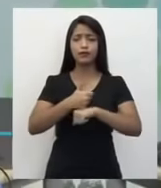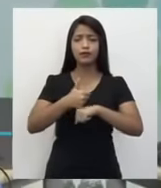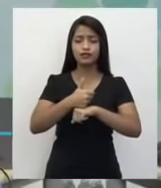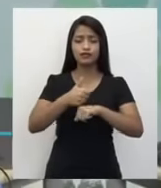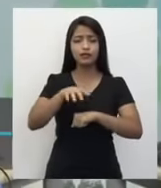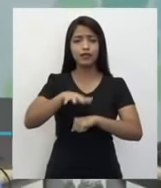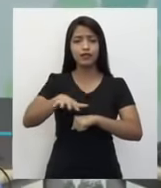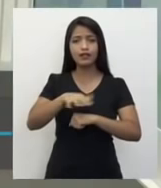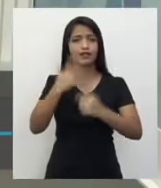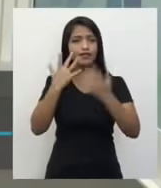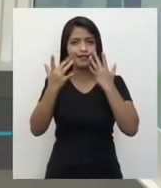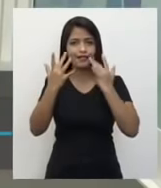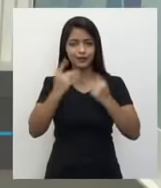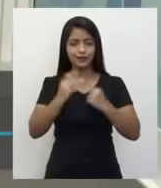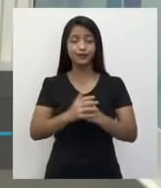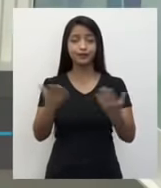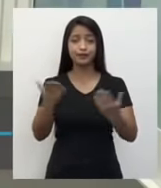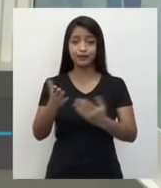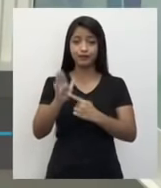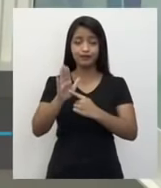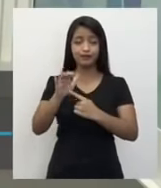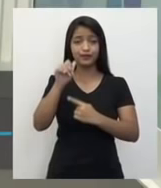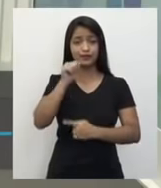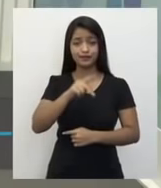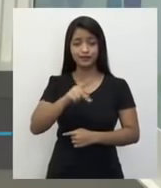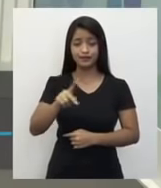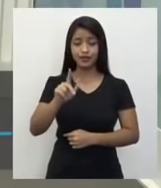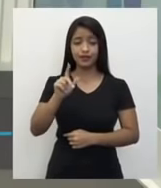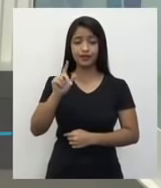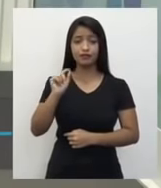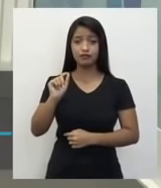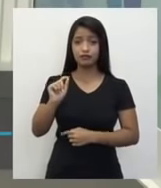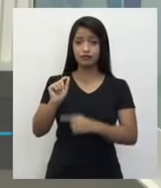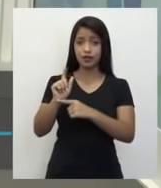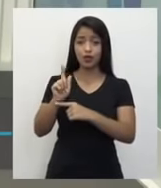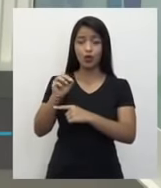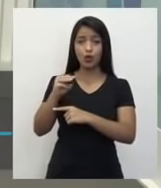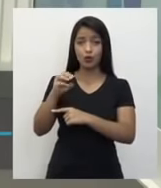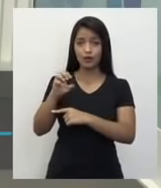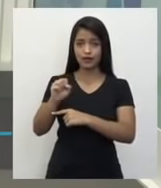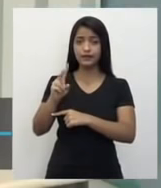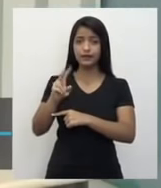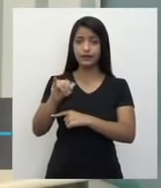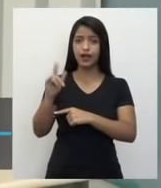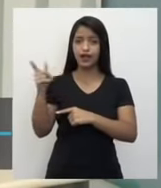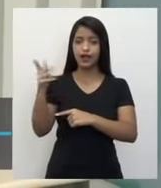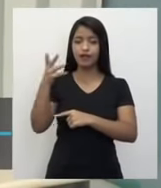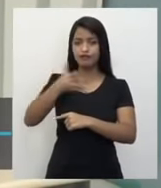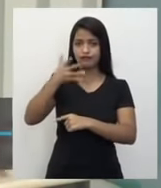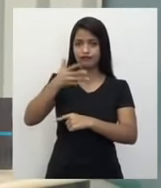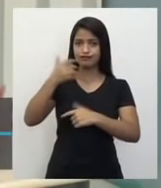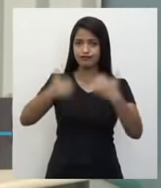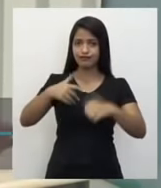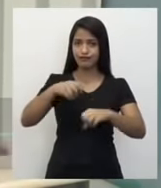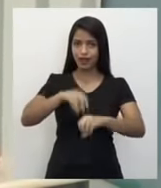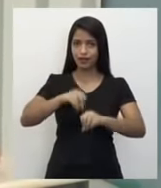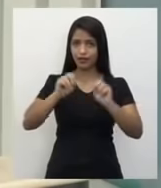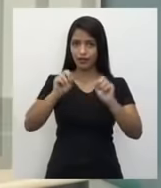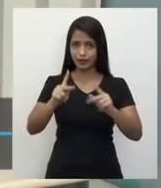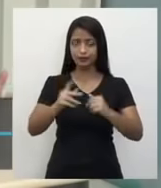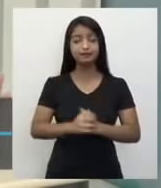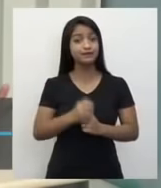irá ministrar a aula. Bom dia, professora. Bom dia, professora Márcia. Bom dia, turma. Tudo bem? Passaram bem a semana? Semana passada a gente não